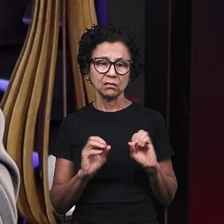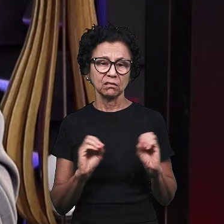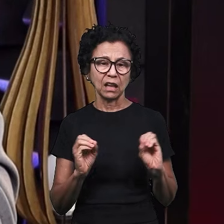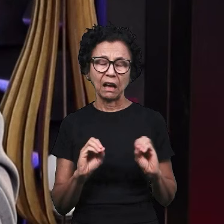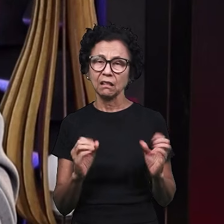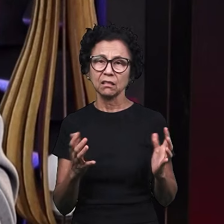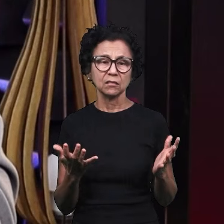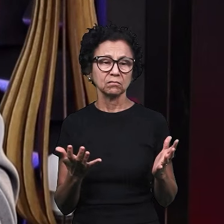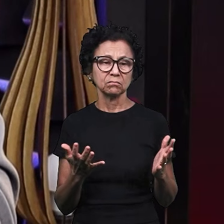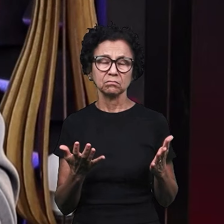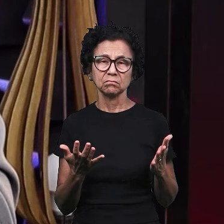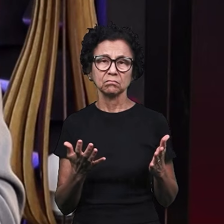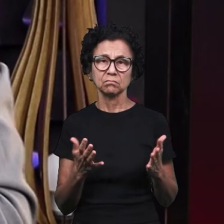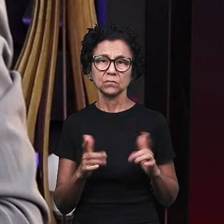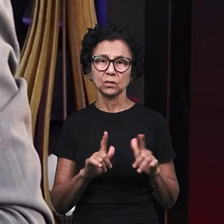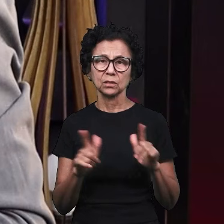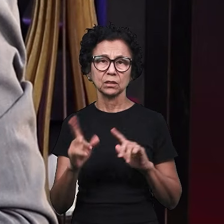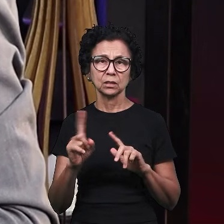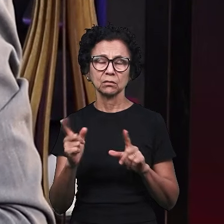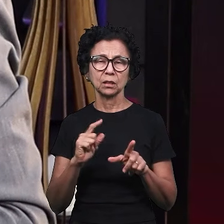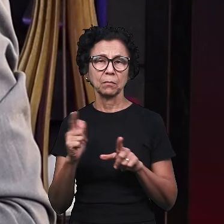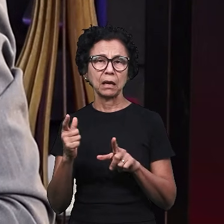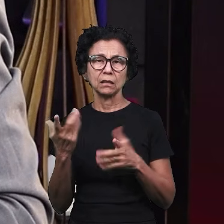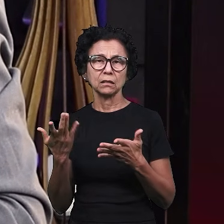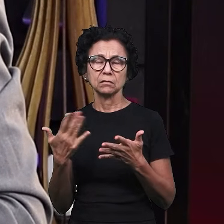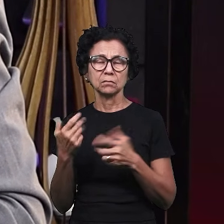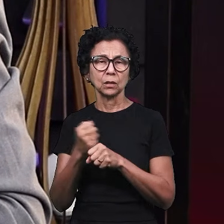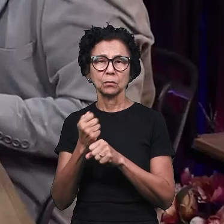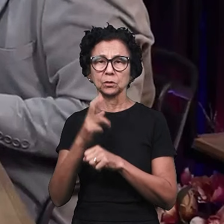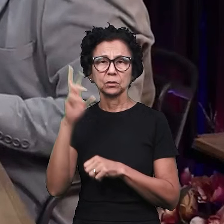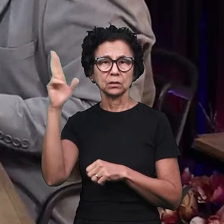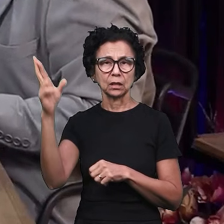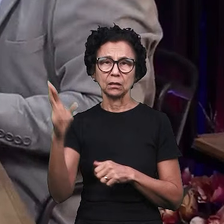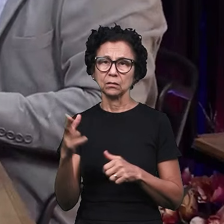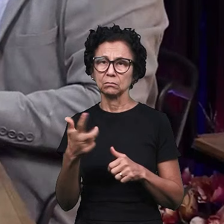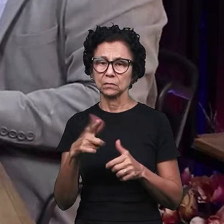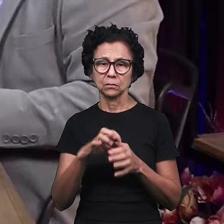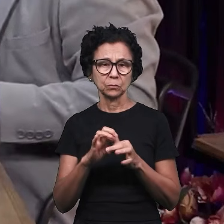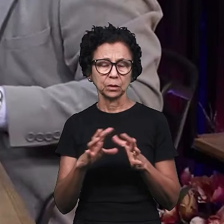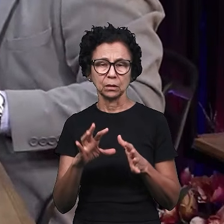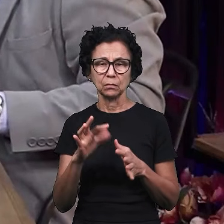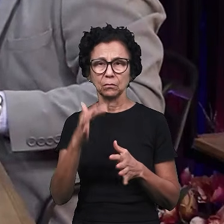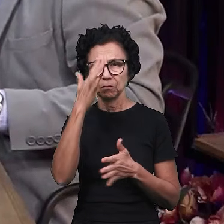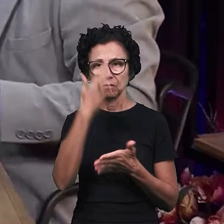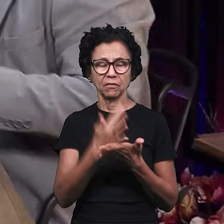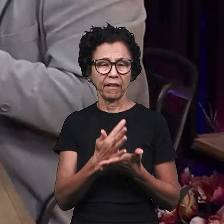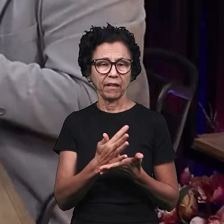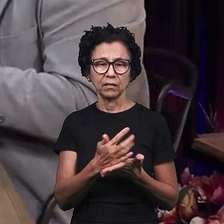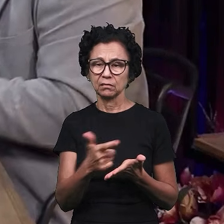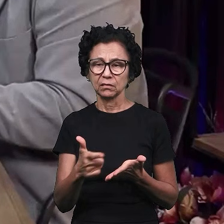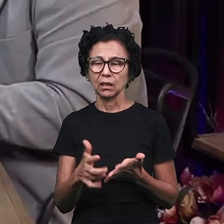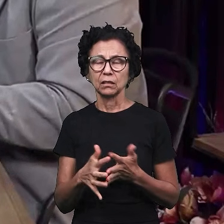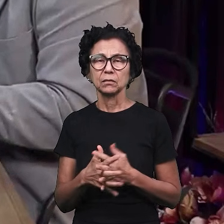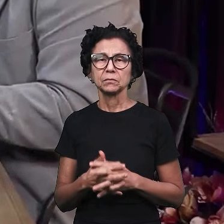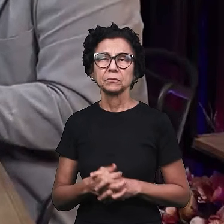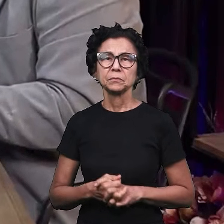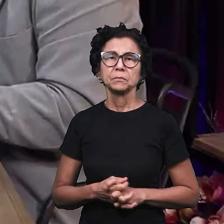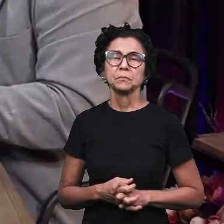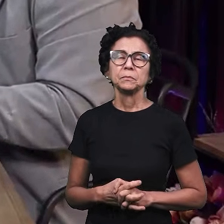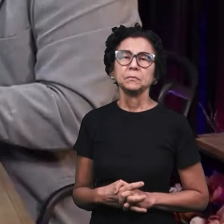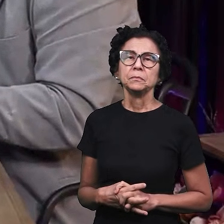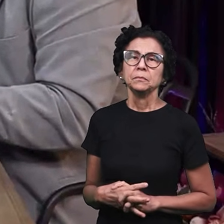né? E é interessante que nós vamos ver que esse momento aqui, ele vai ser refletido no próximo tópico, né? Por